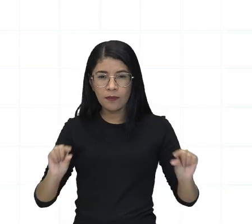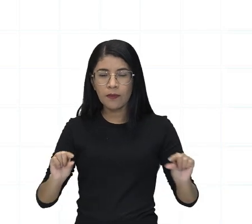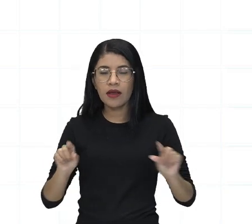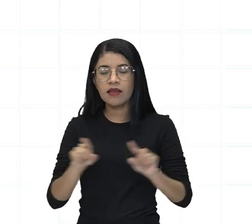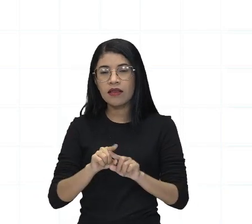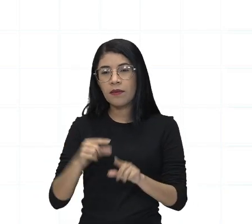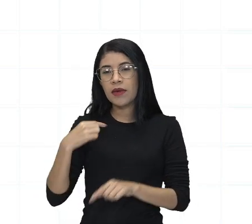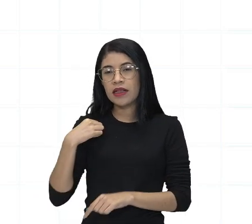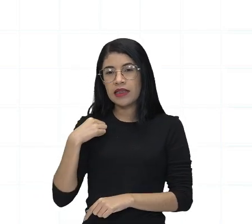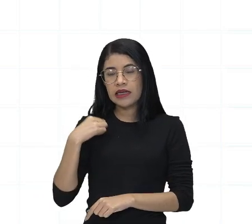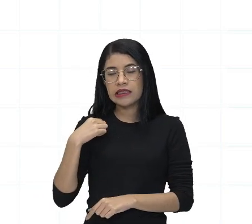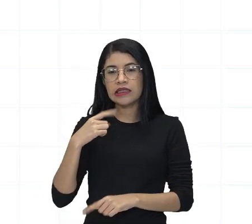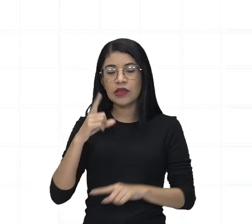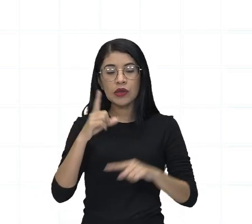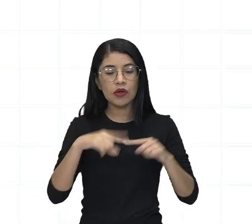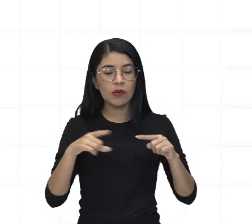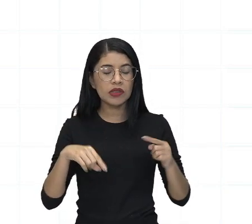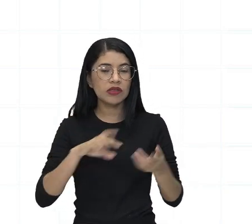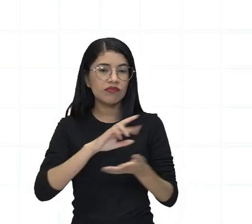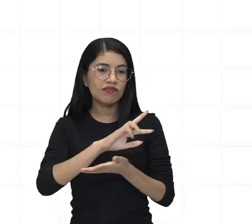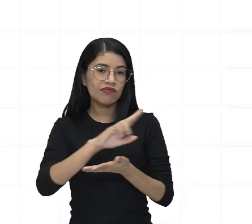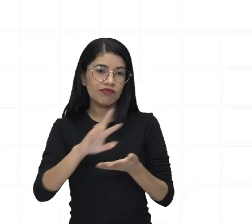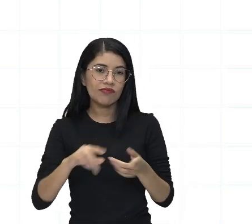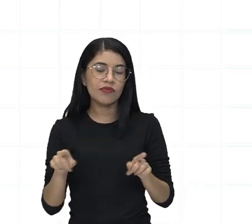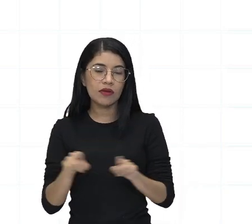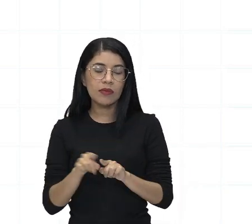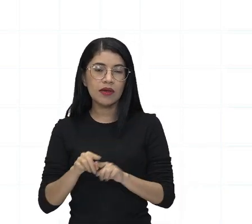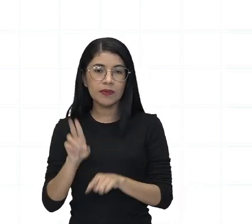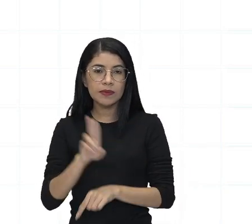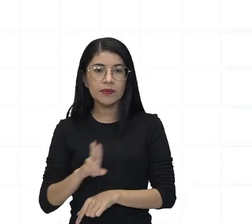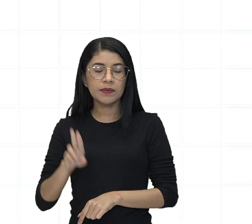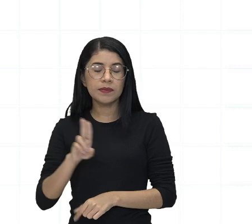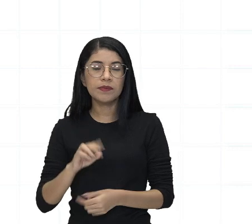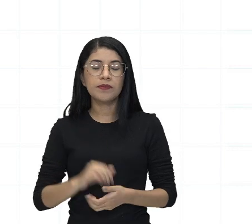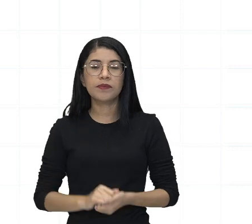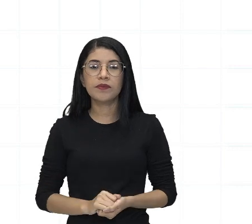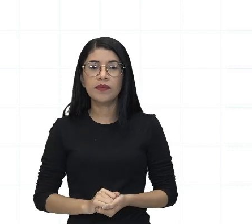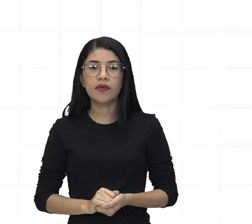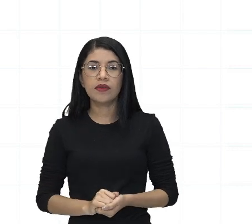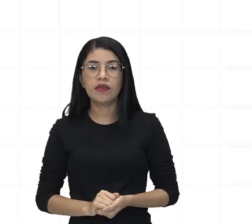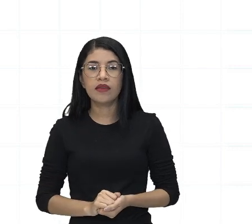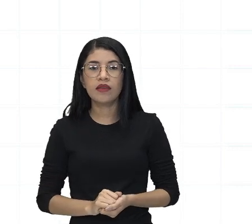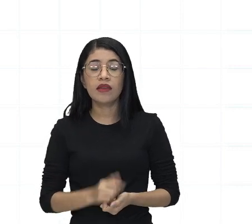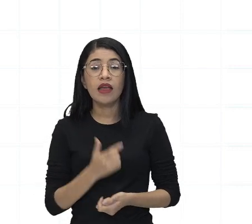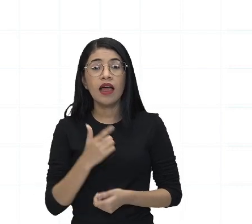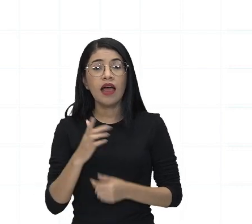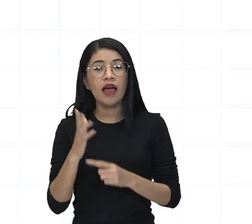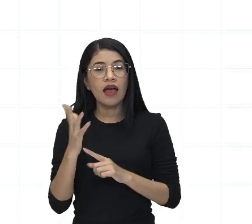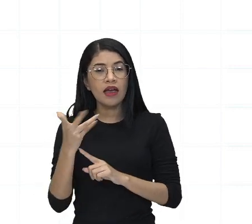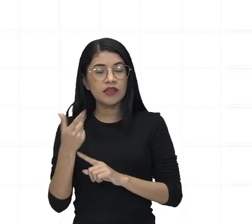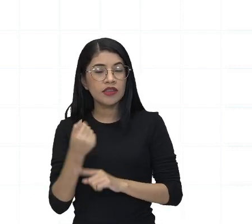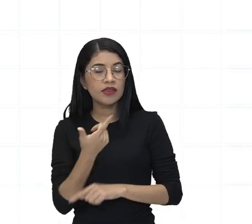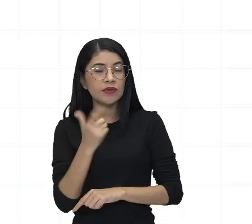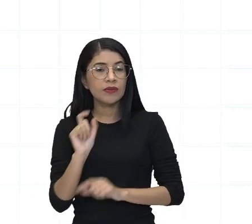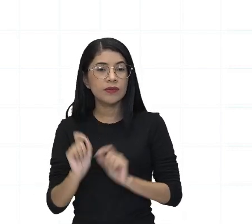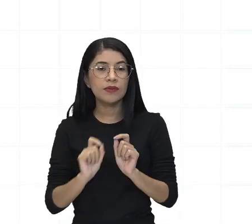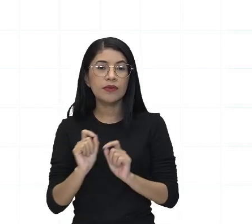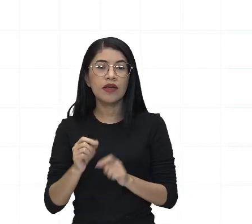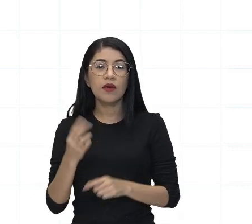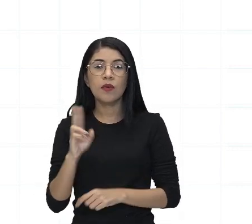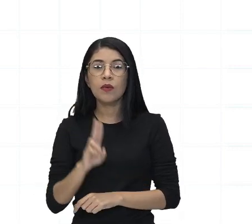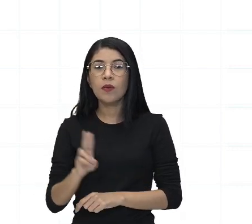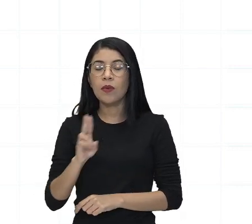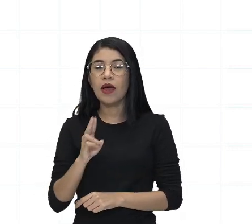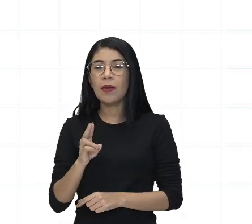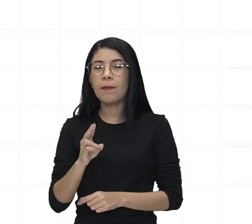até mesmo objetos. Então, outros artistas, por exemplo, começavam a usar